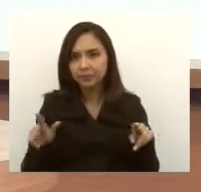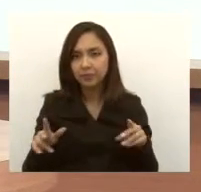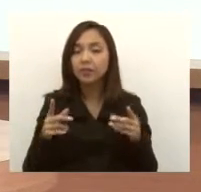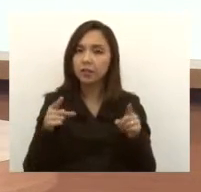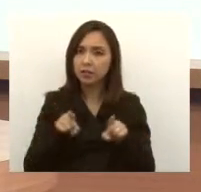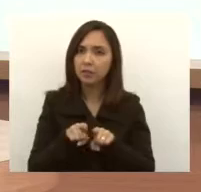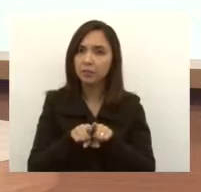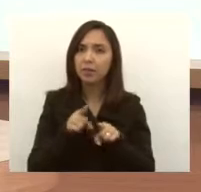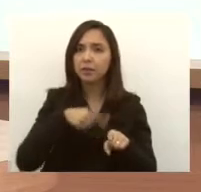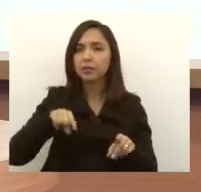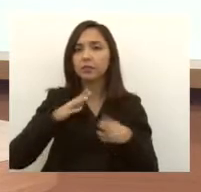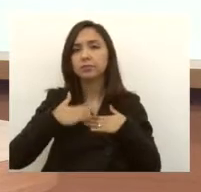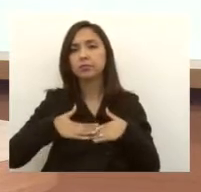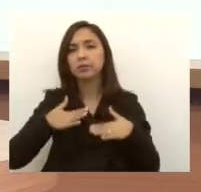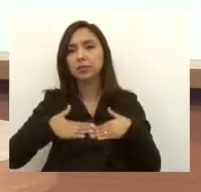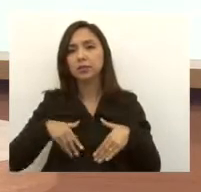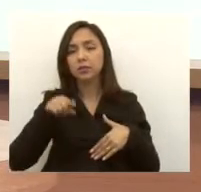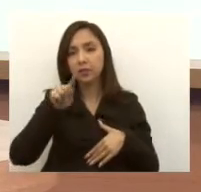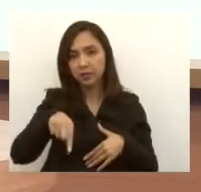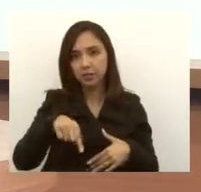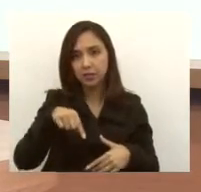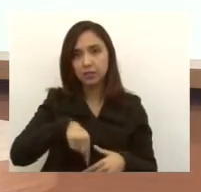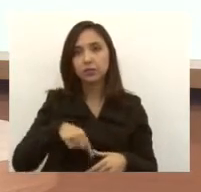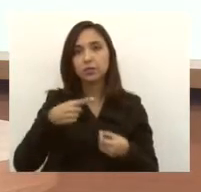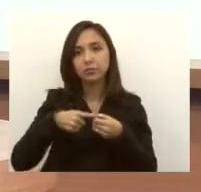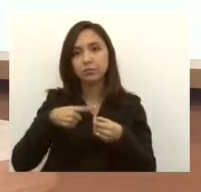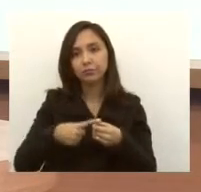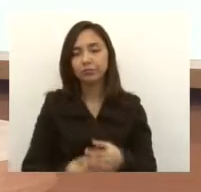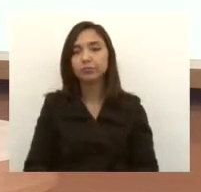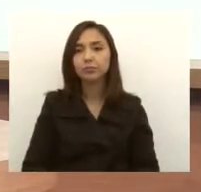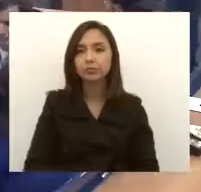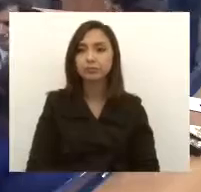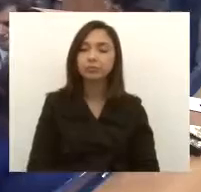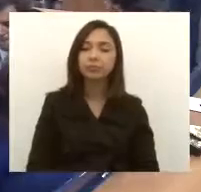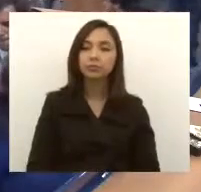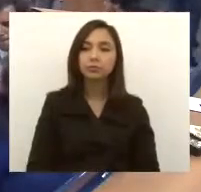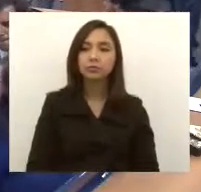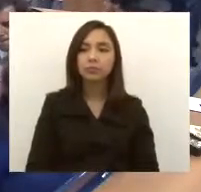mais tranquilidade à população do nosso município.